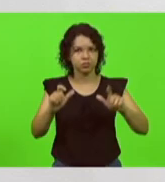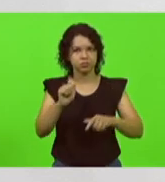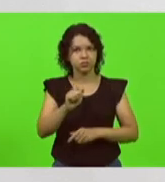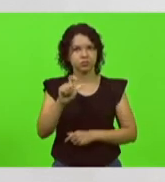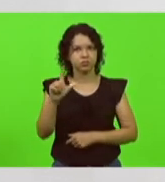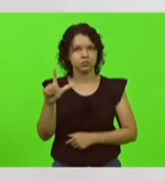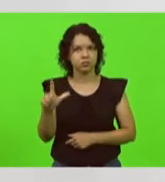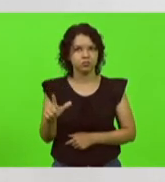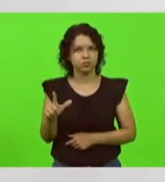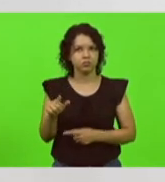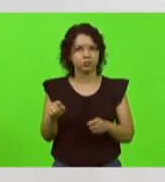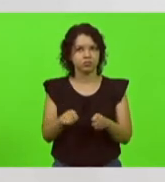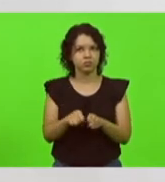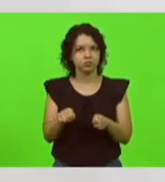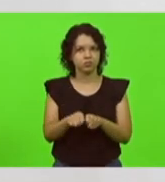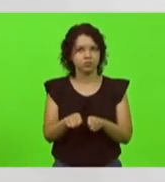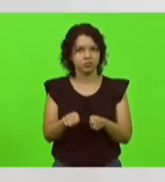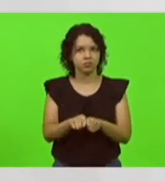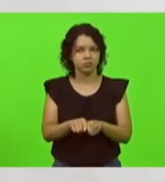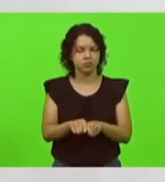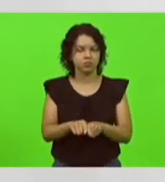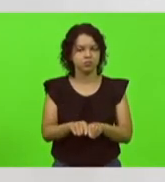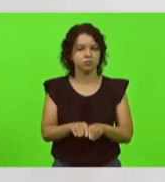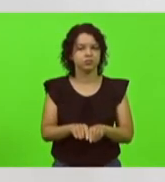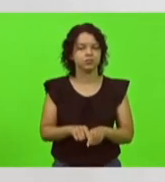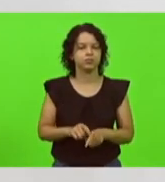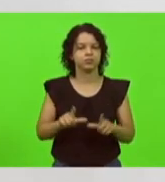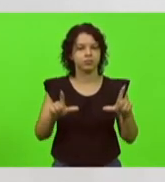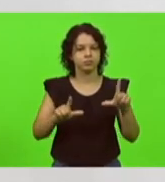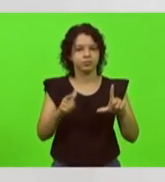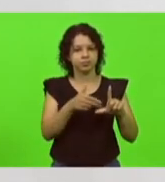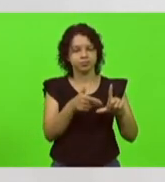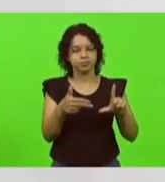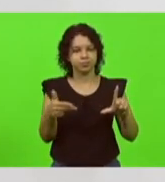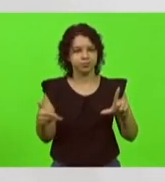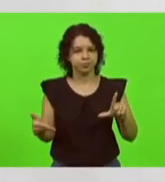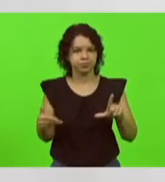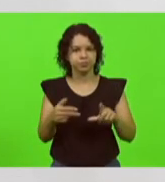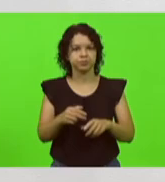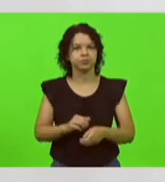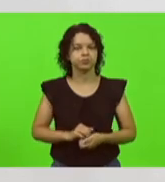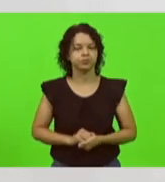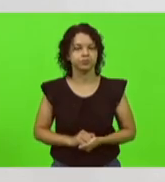das redes que compõem e constituem este Parlamento.